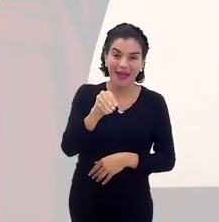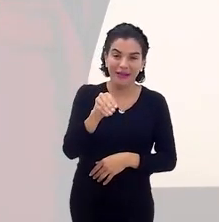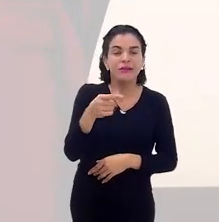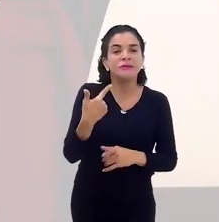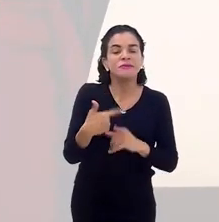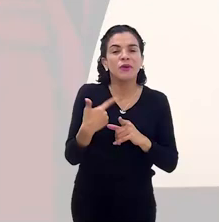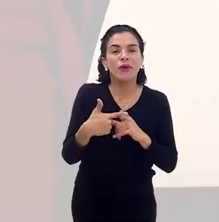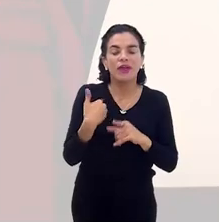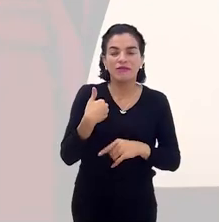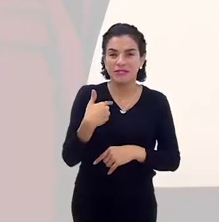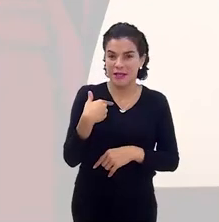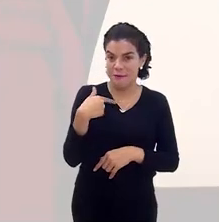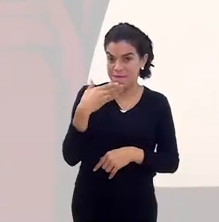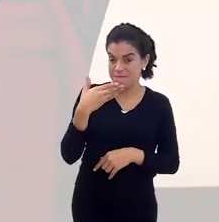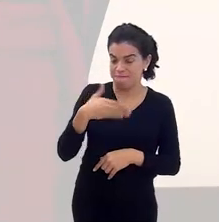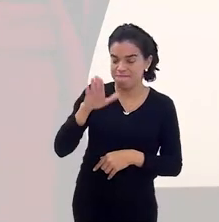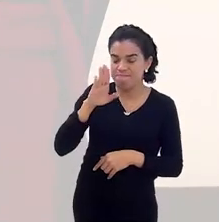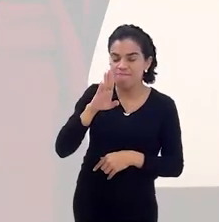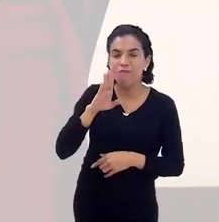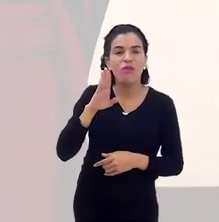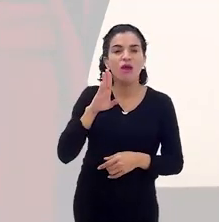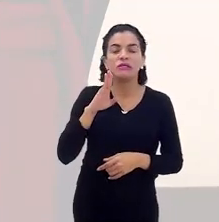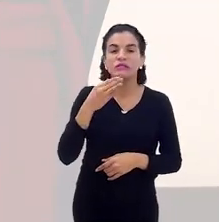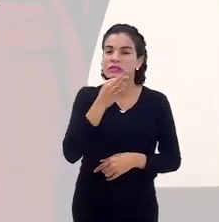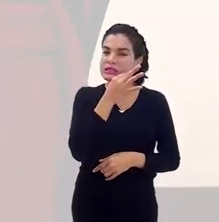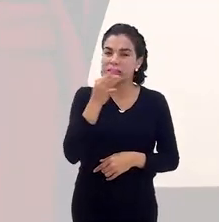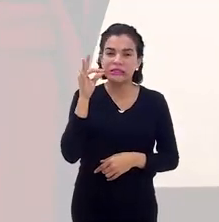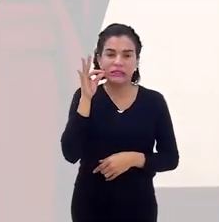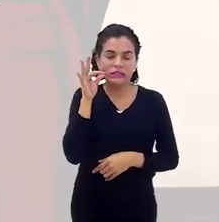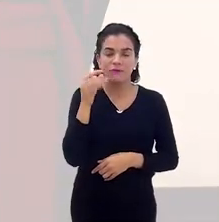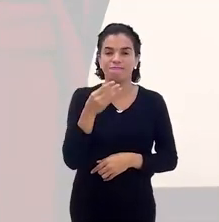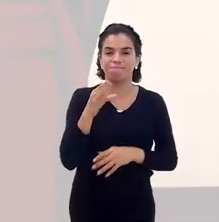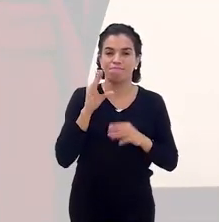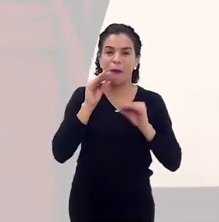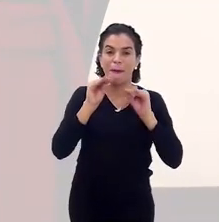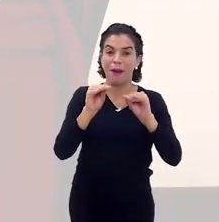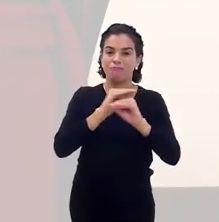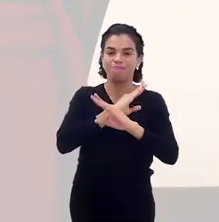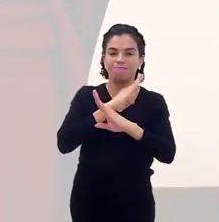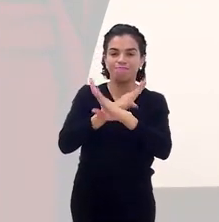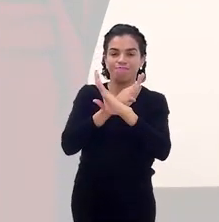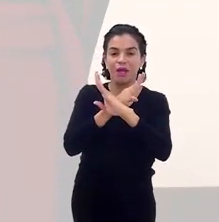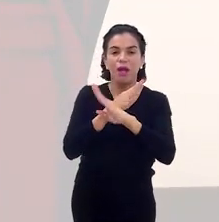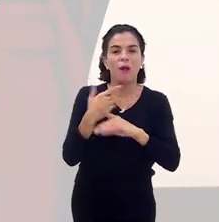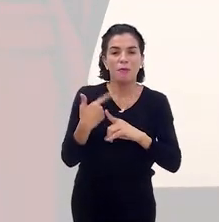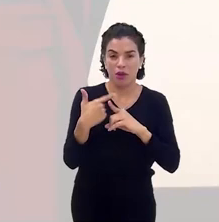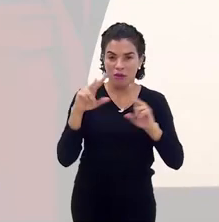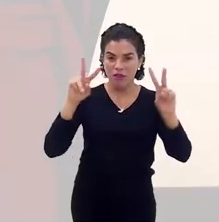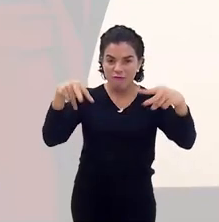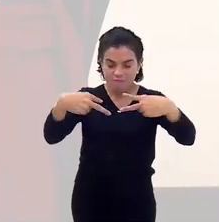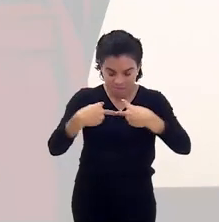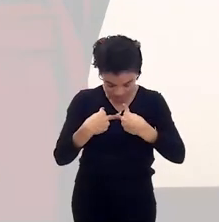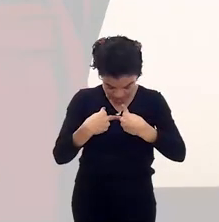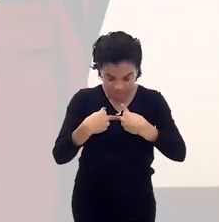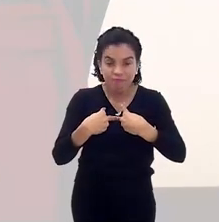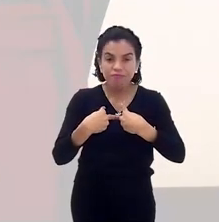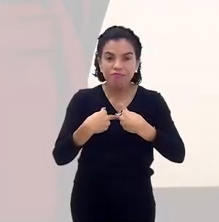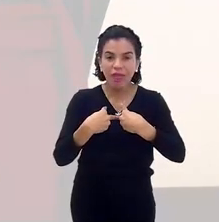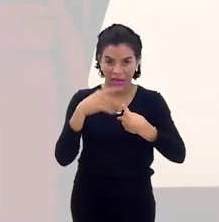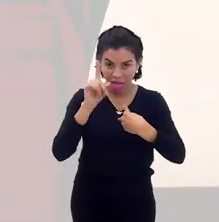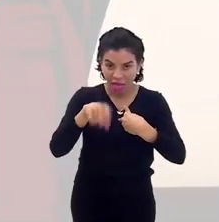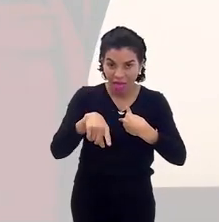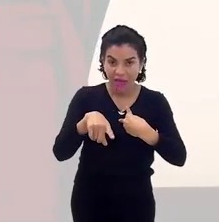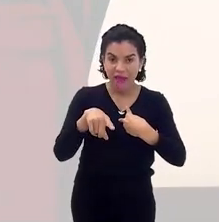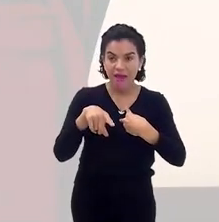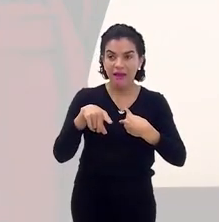verdade... Geralmente, quando você faz o voto de silêncio, é para quê? É uma auto... É para que você se olhe mais